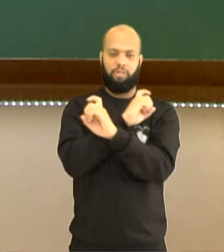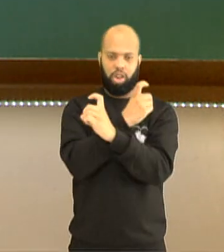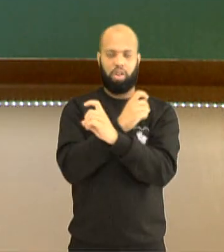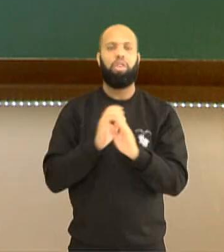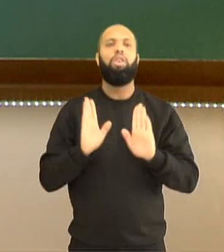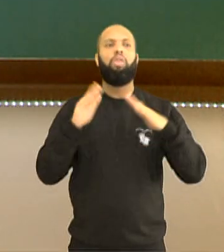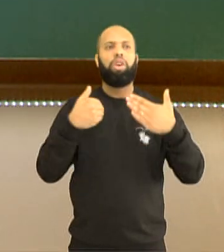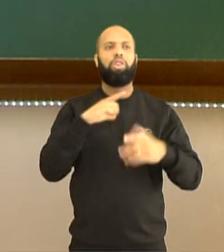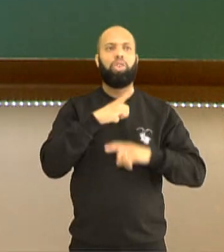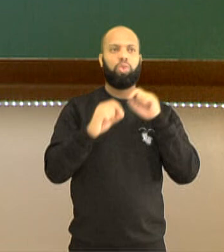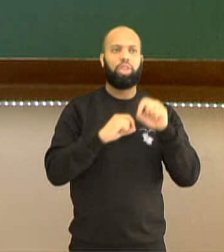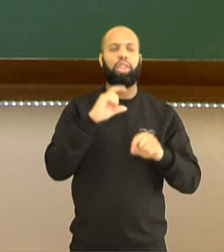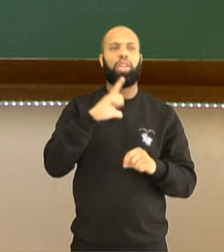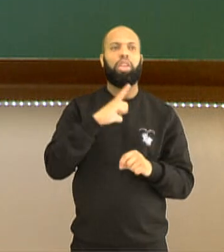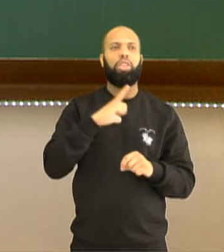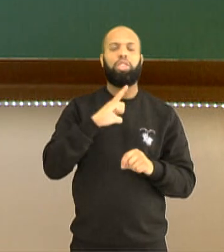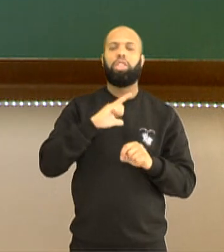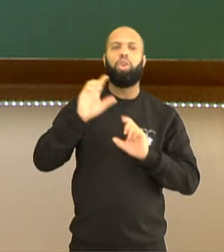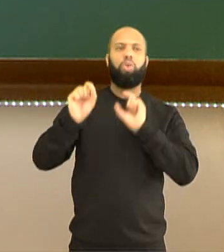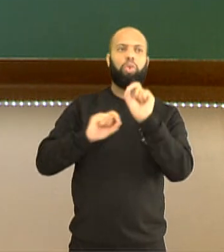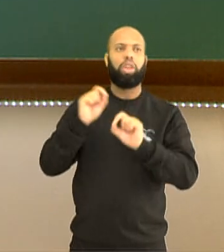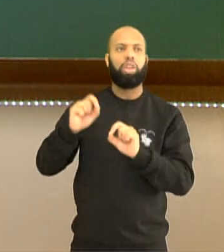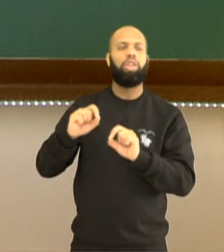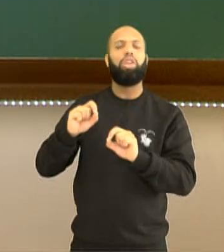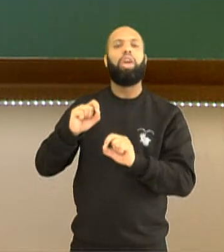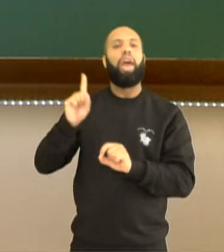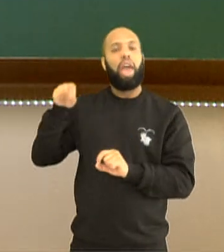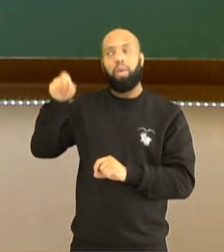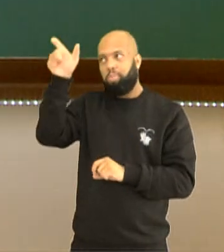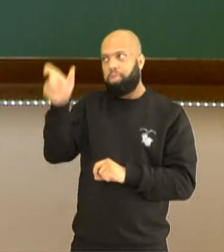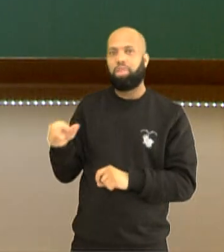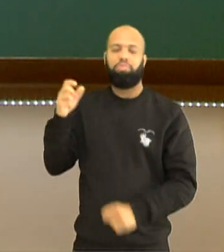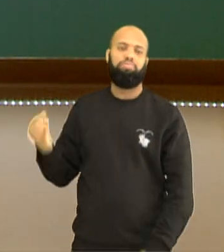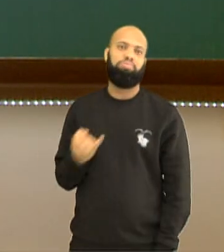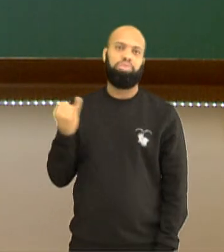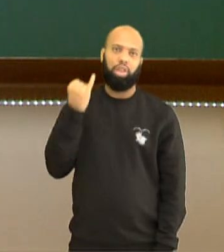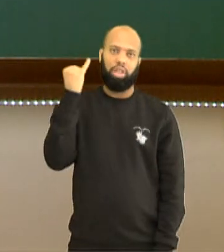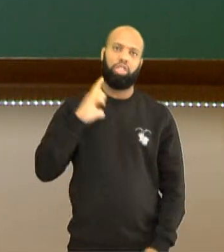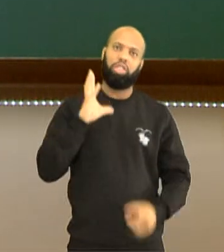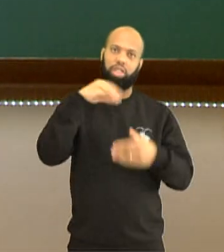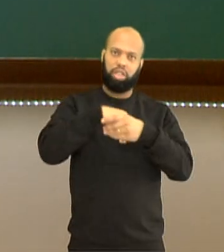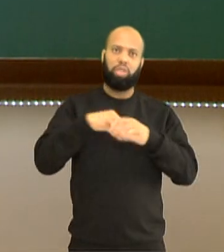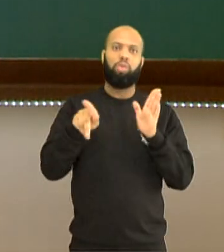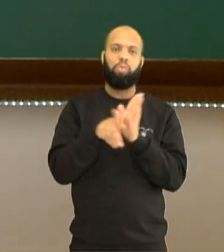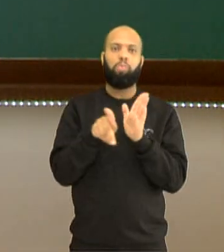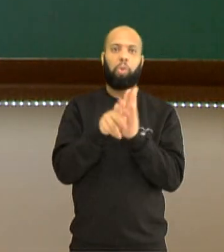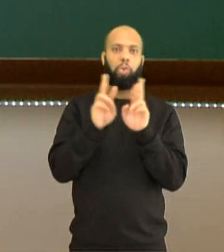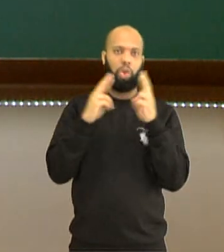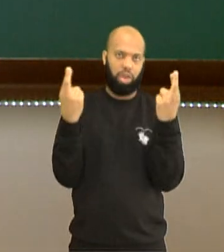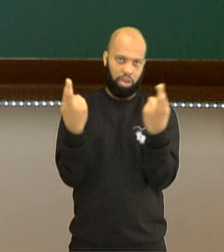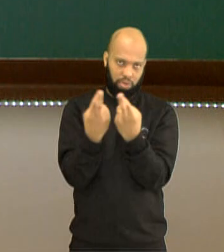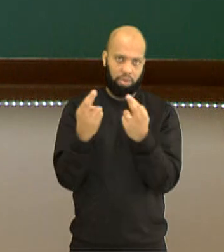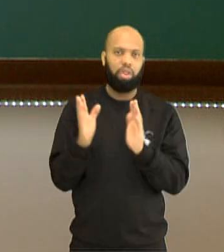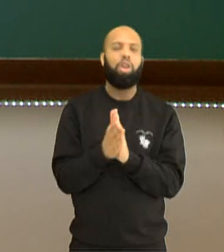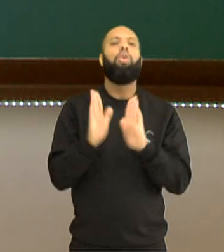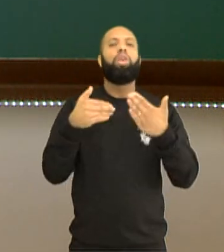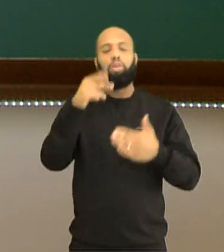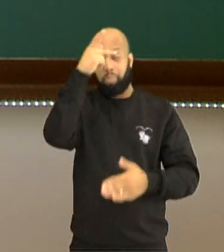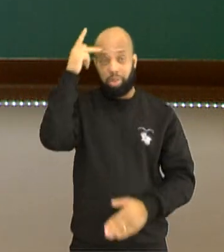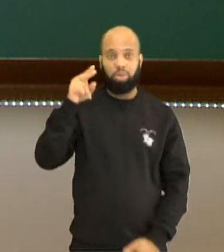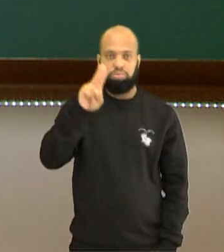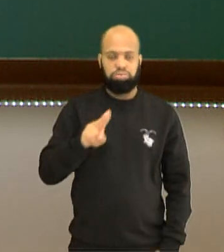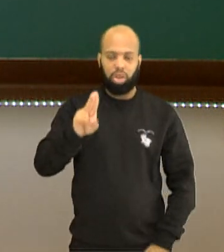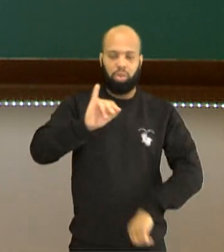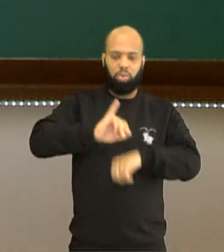Então nós tínhamos ali um grande prestígio dentro da corte. Eles eram pessoas importantes. E nós vemos também que os instrumentistas eles